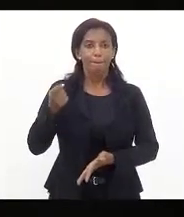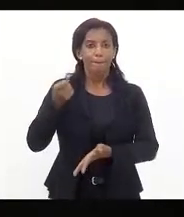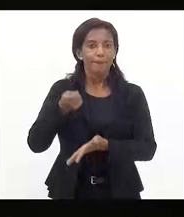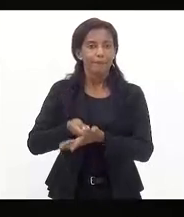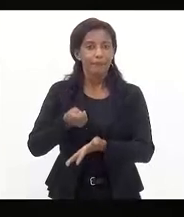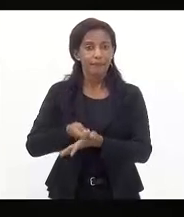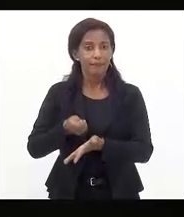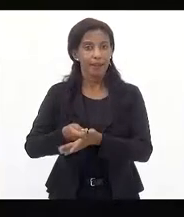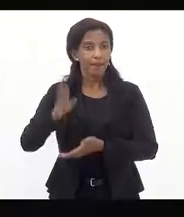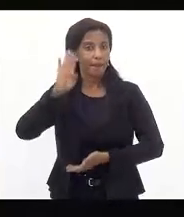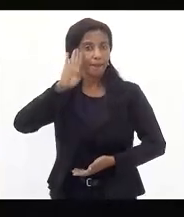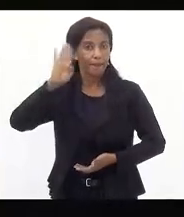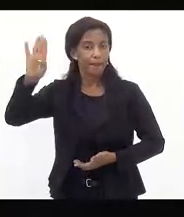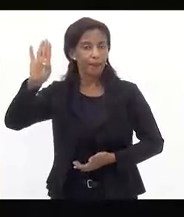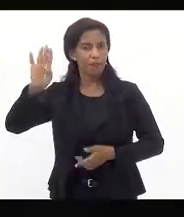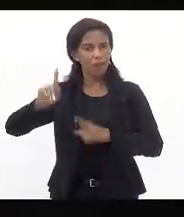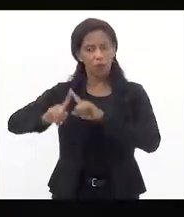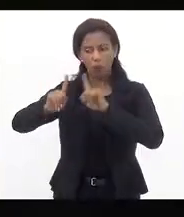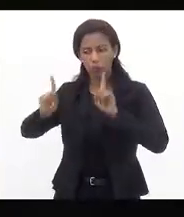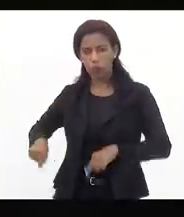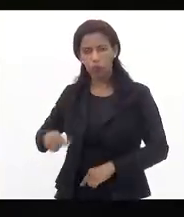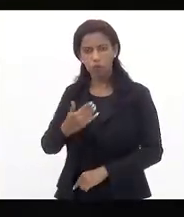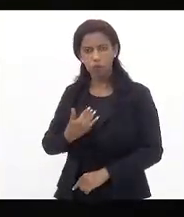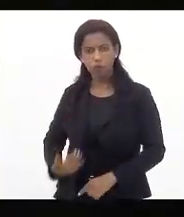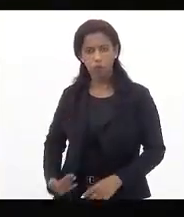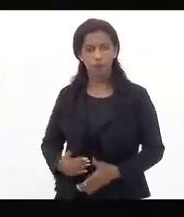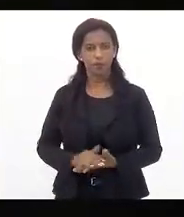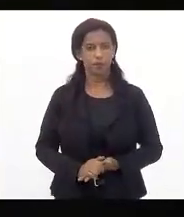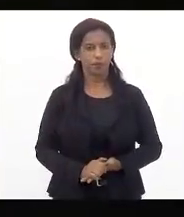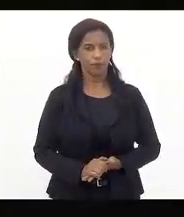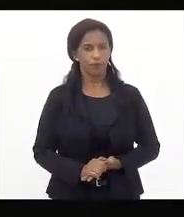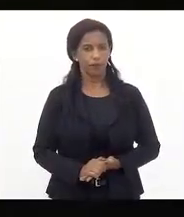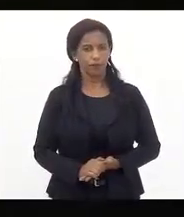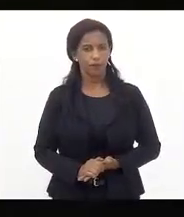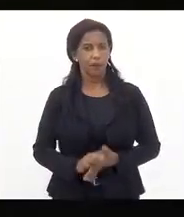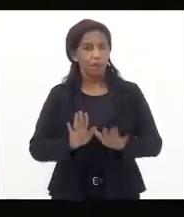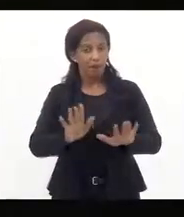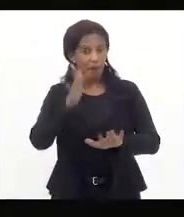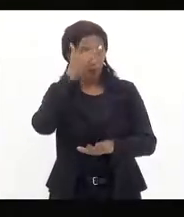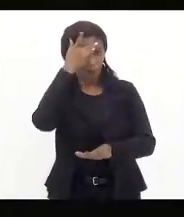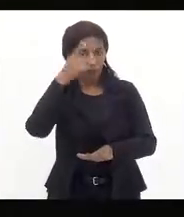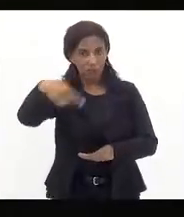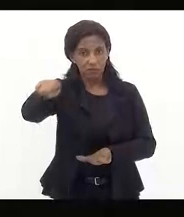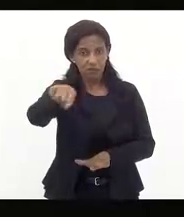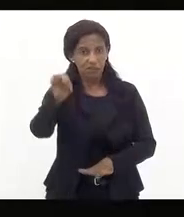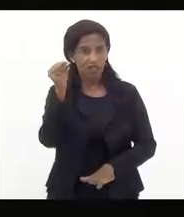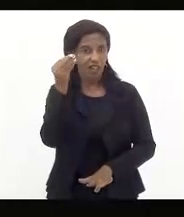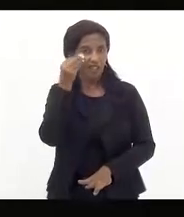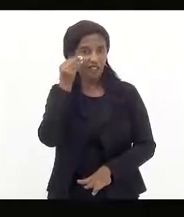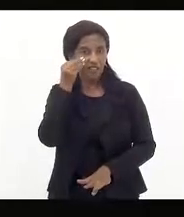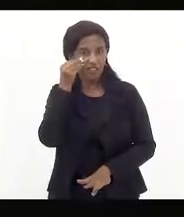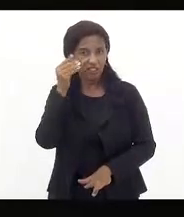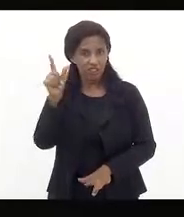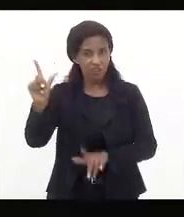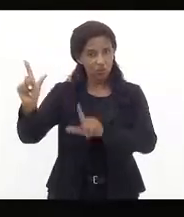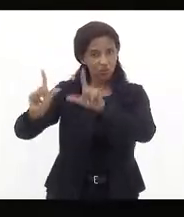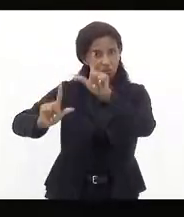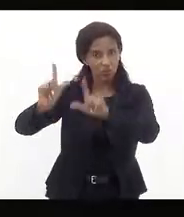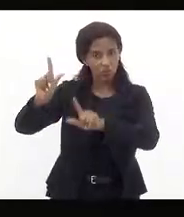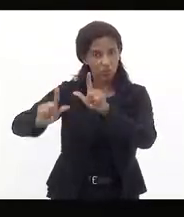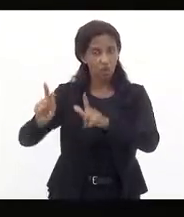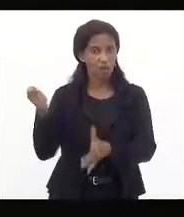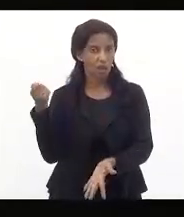penalizar primeiro o funcionalismo público. Mas, para quem nos assiste, essa